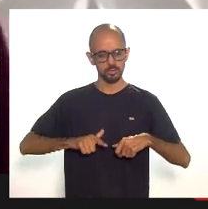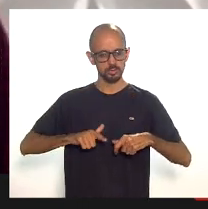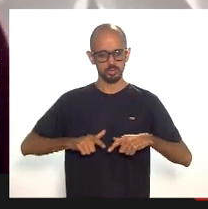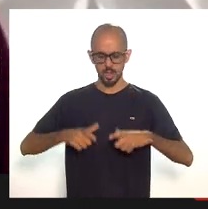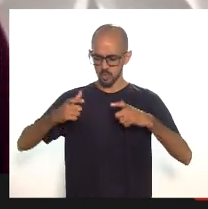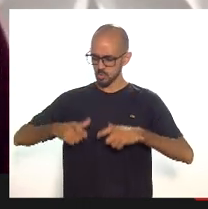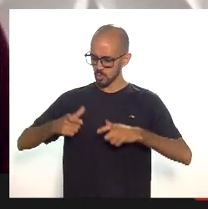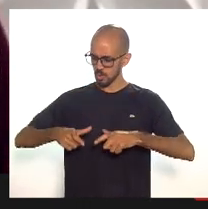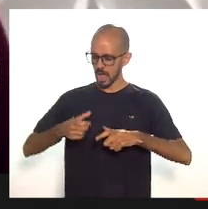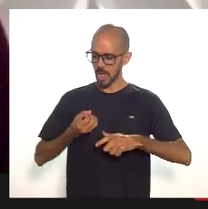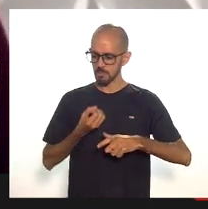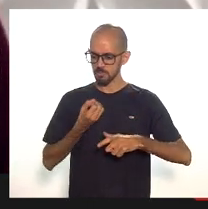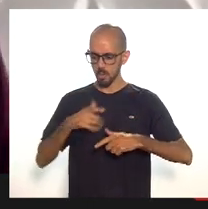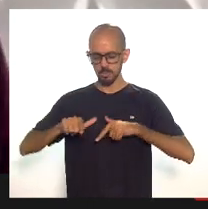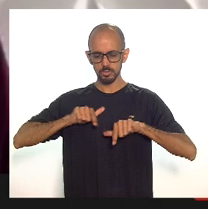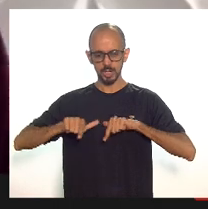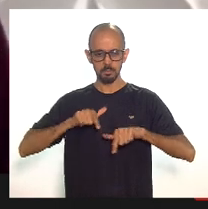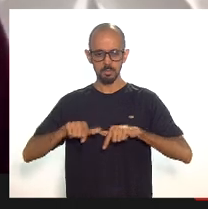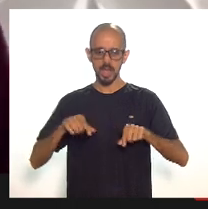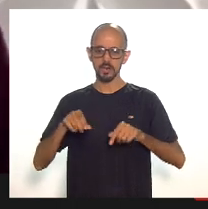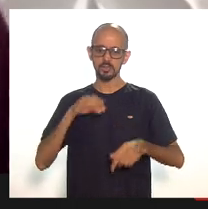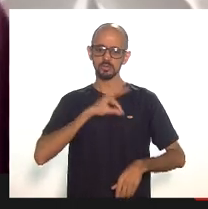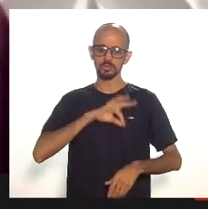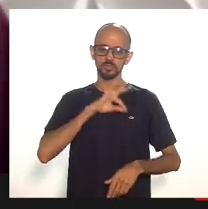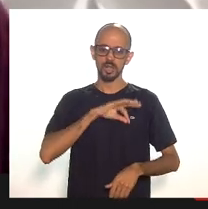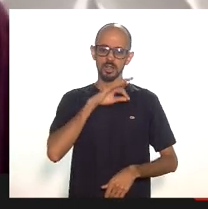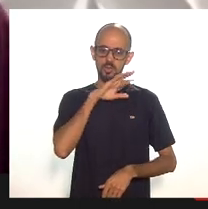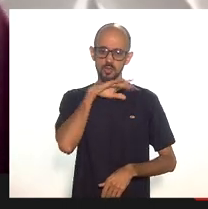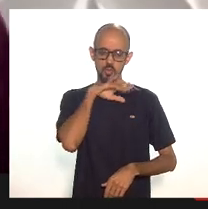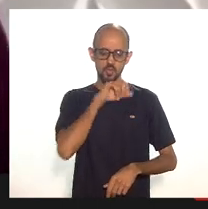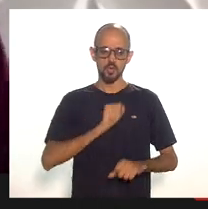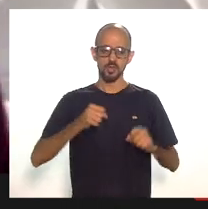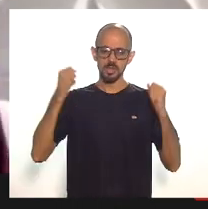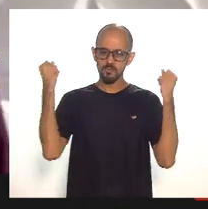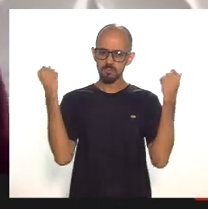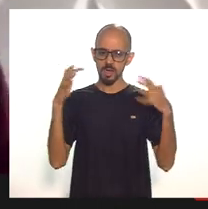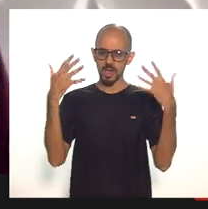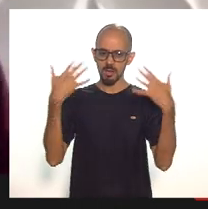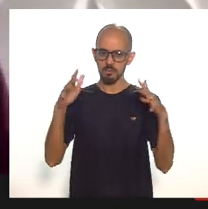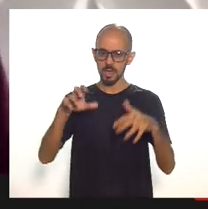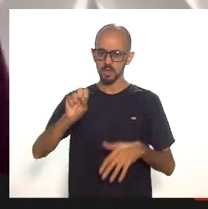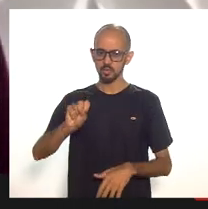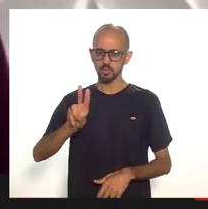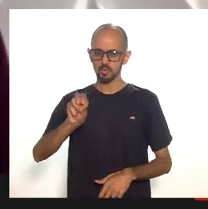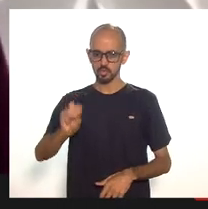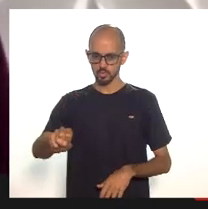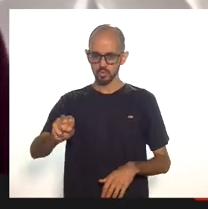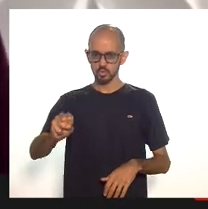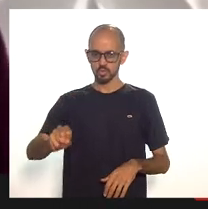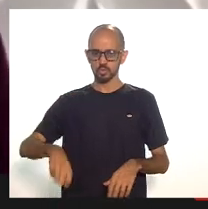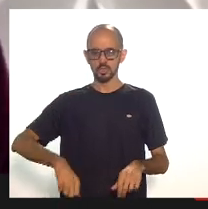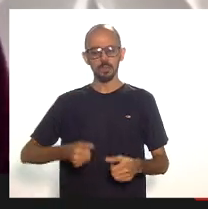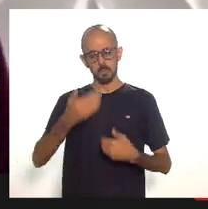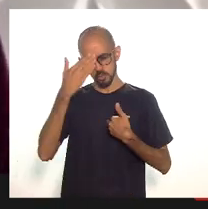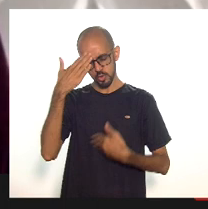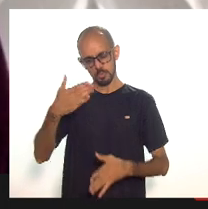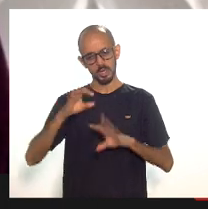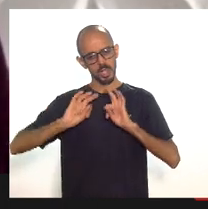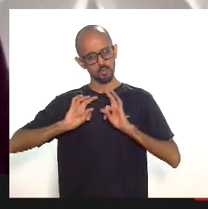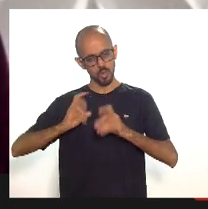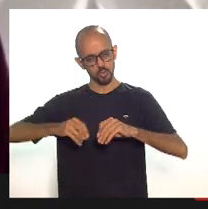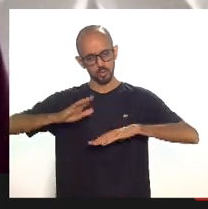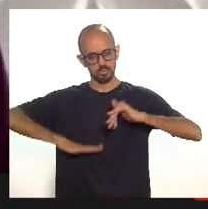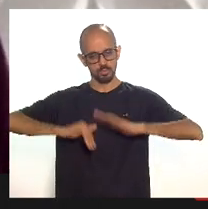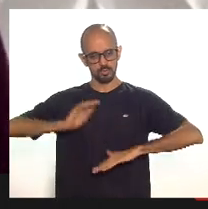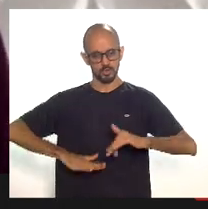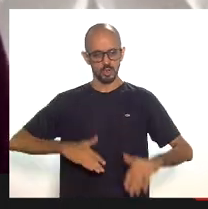mal remunerados, e acho que viva o Sistema Único de Saúde e muito obrigada a todos os profissionais da área da